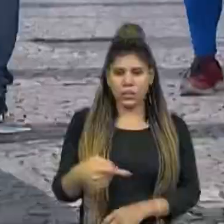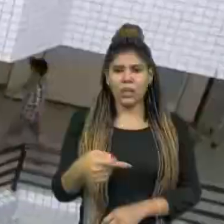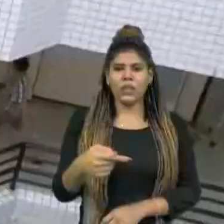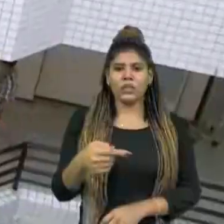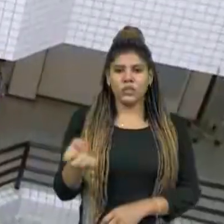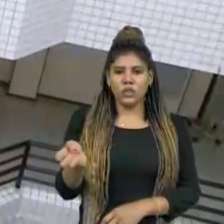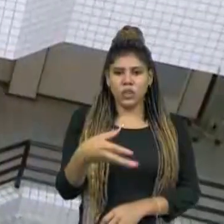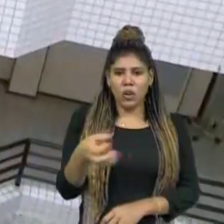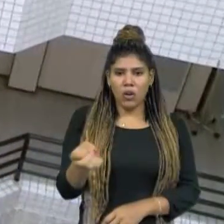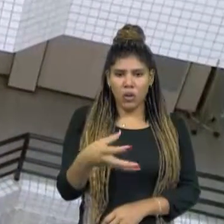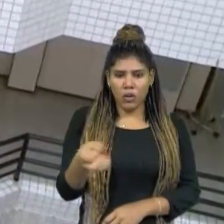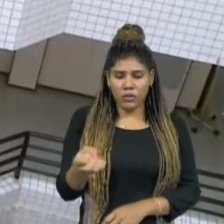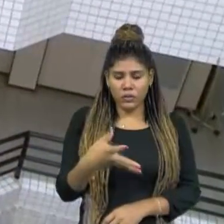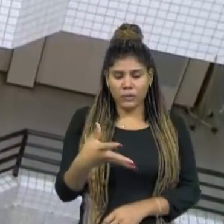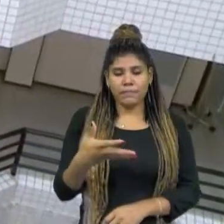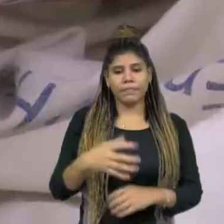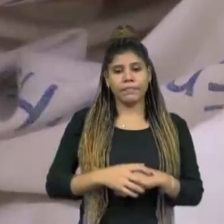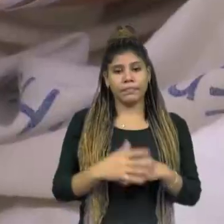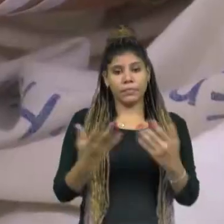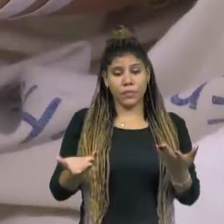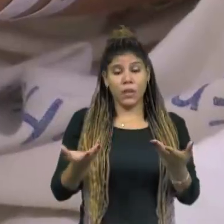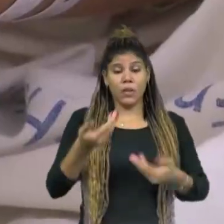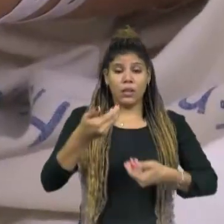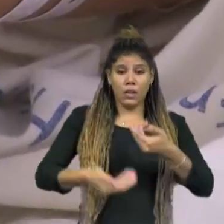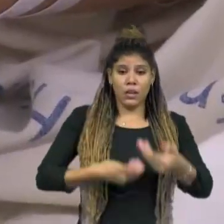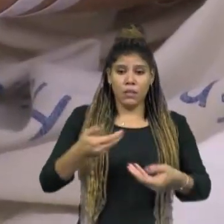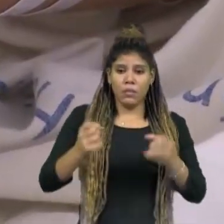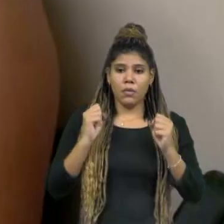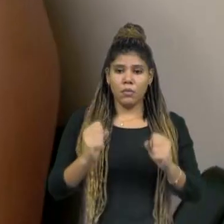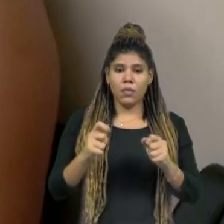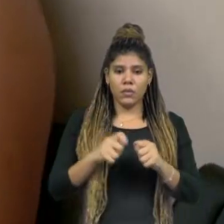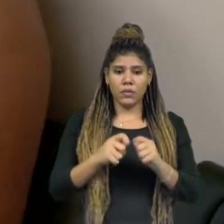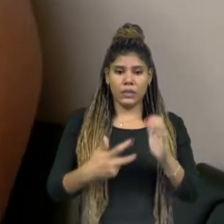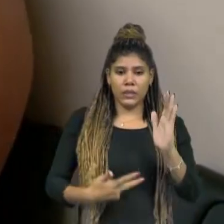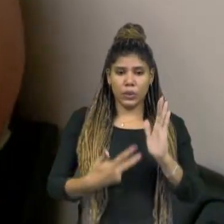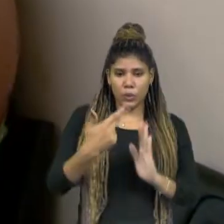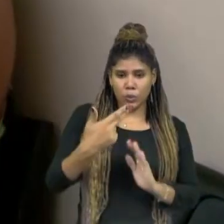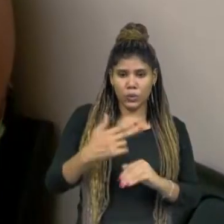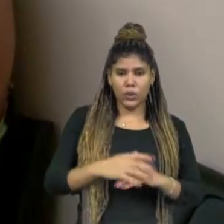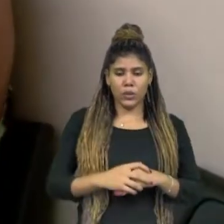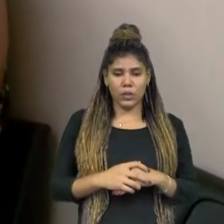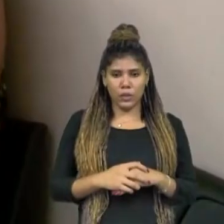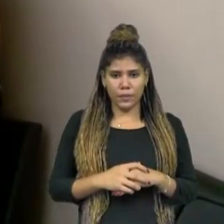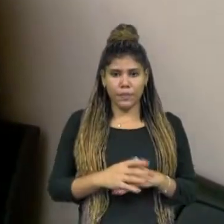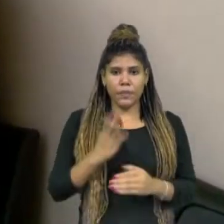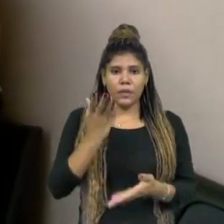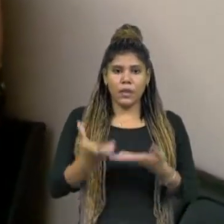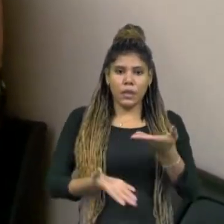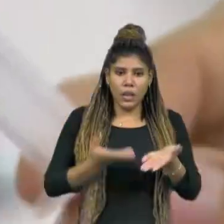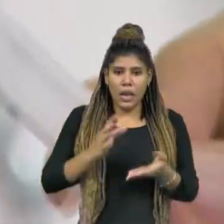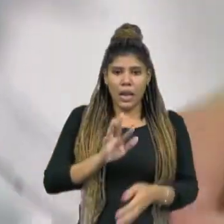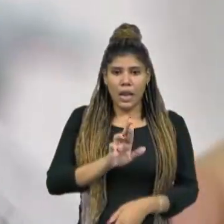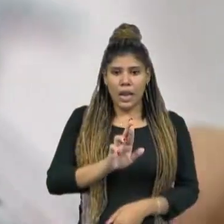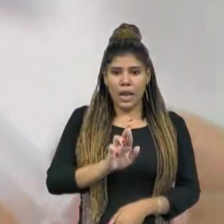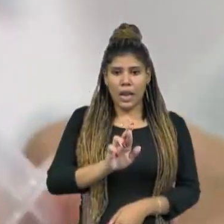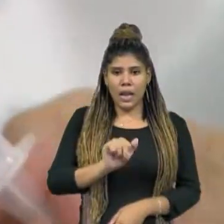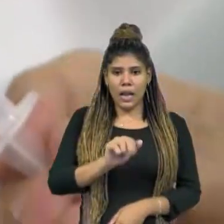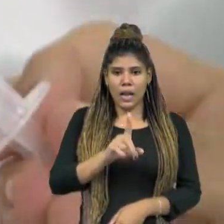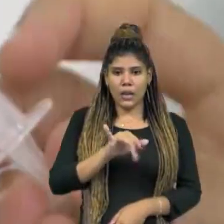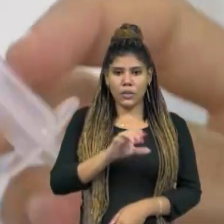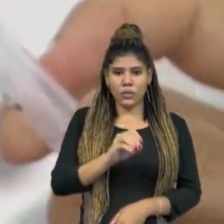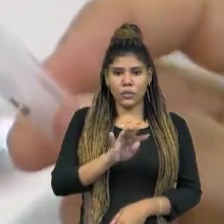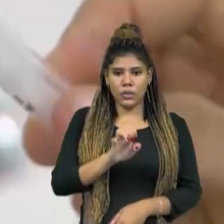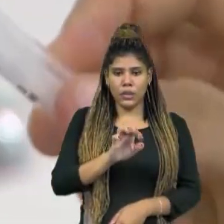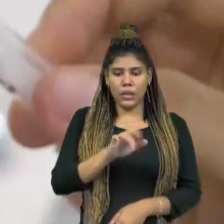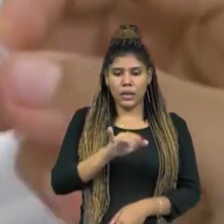novos. O tratamento pode ser feito por intervenção cirúrgica e radioterapia e quimioterapia. A prevenção da doença